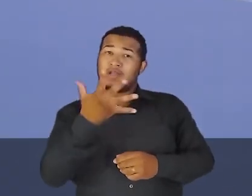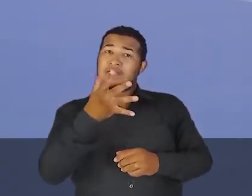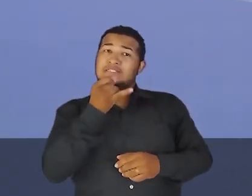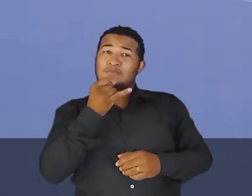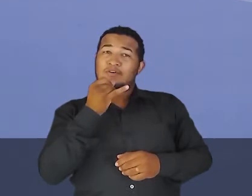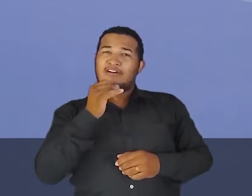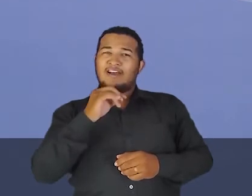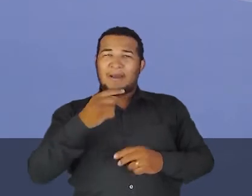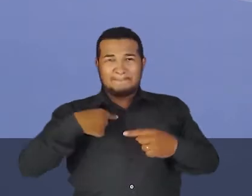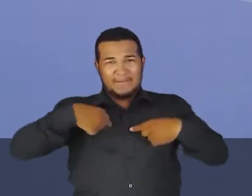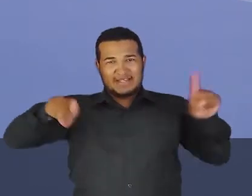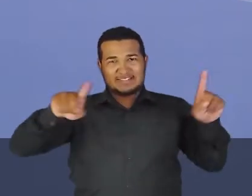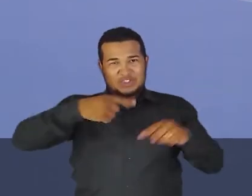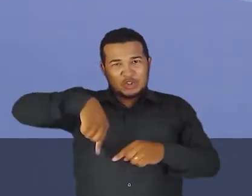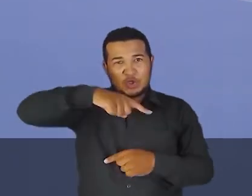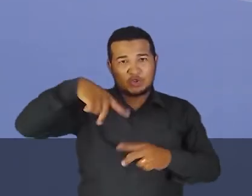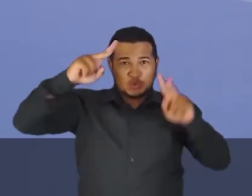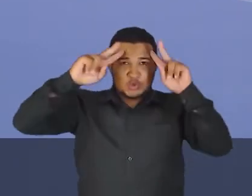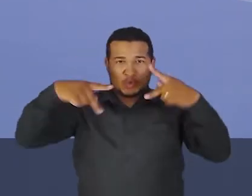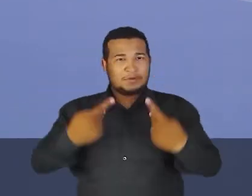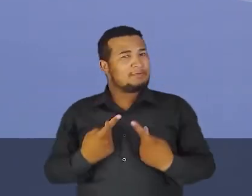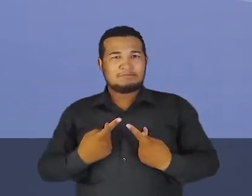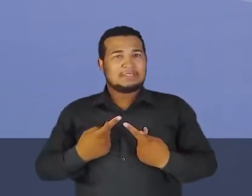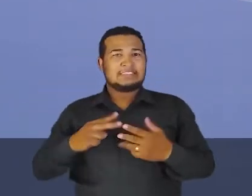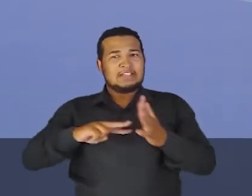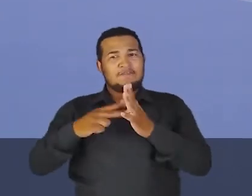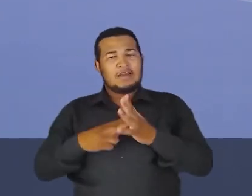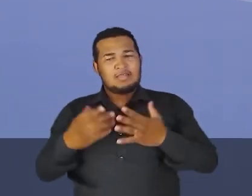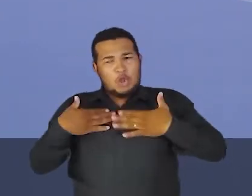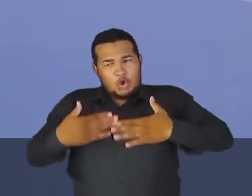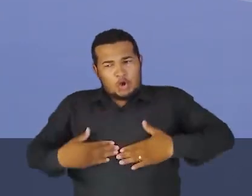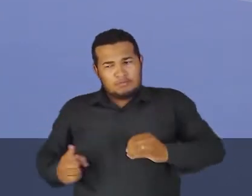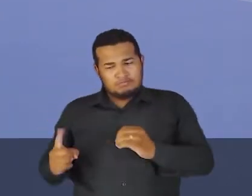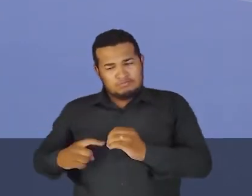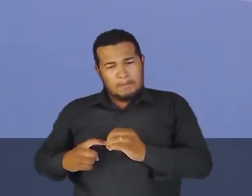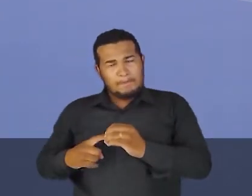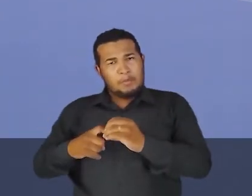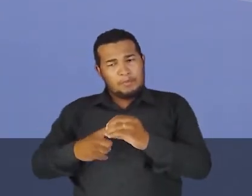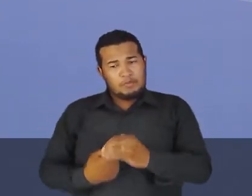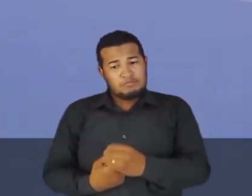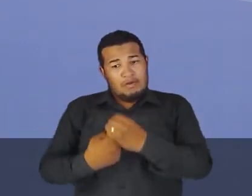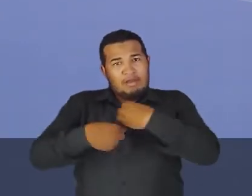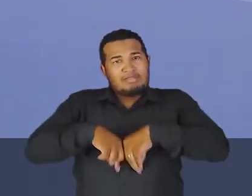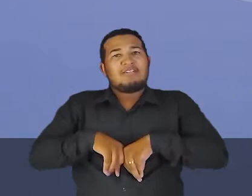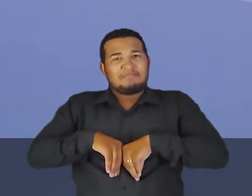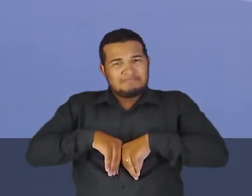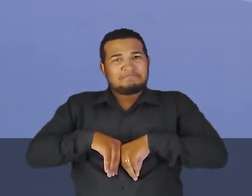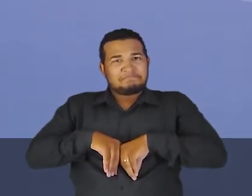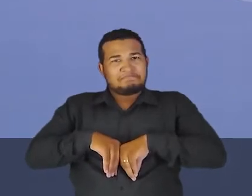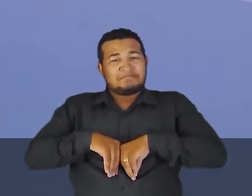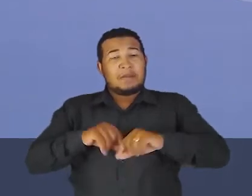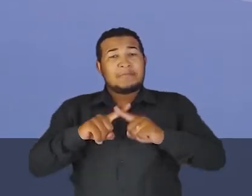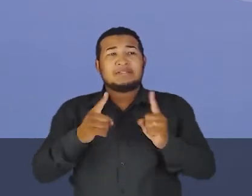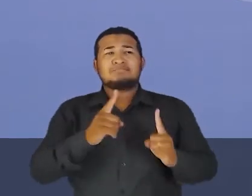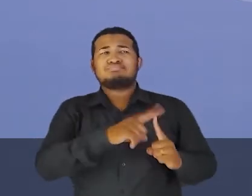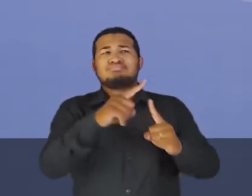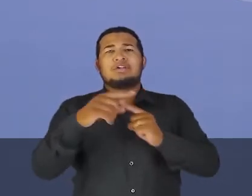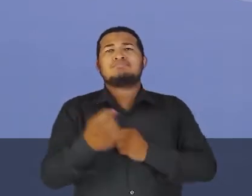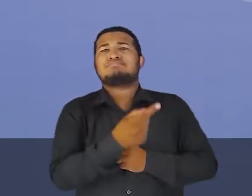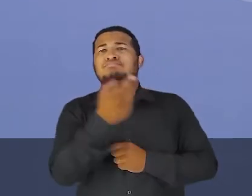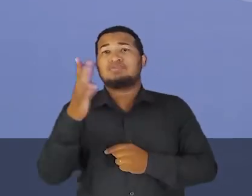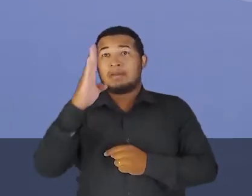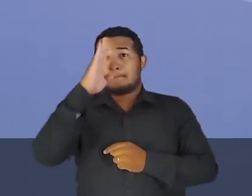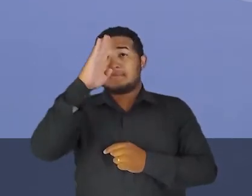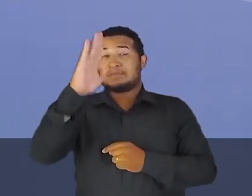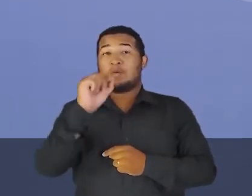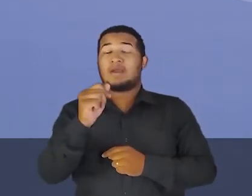é o nosso caso, em que, por exemplo, o espermatozoide é colocado dentro do corpo da fêmea. Em muitas espécies, principalmente as espécies aquáticas,